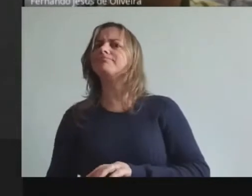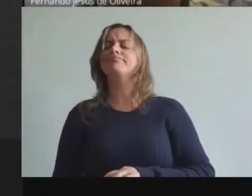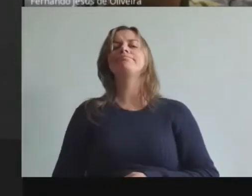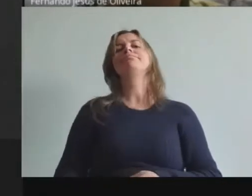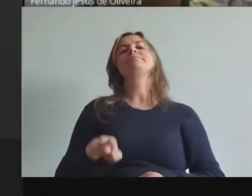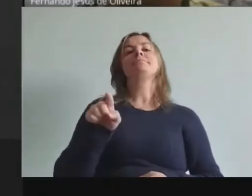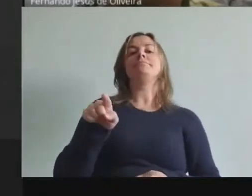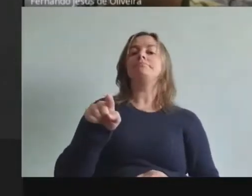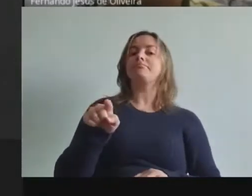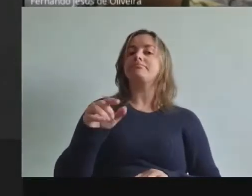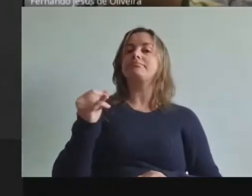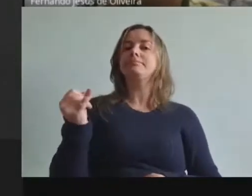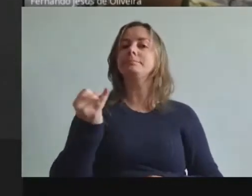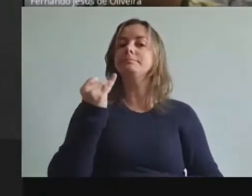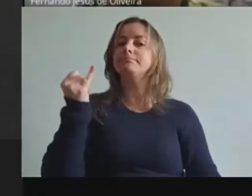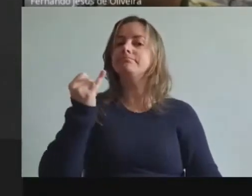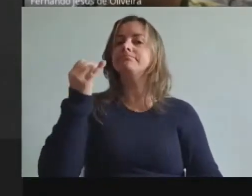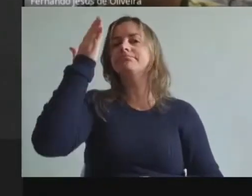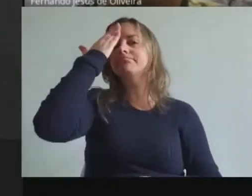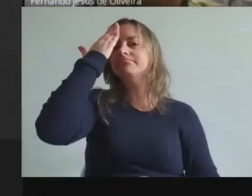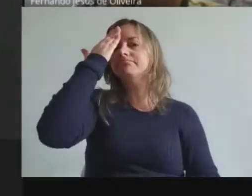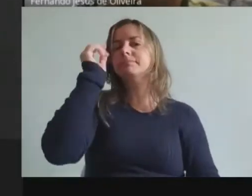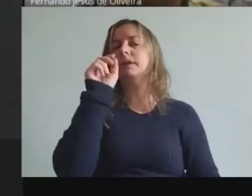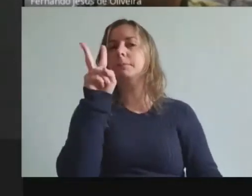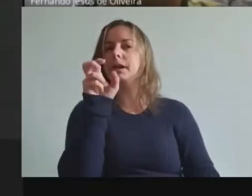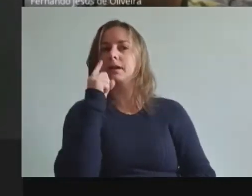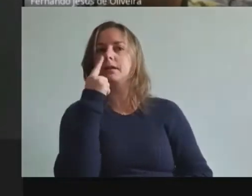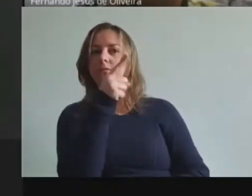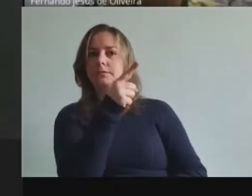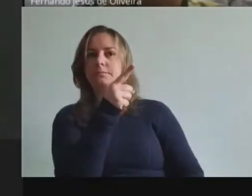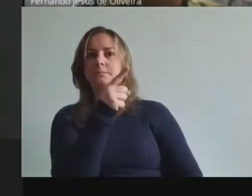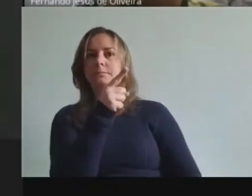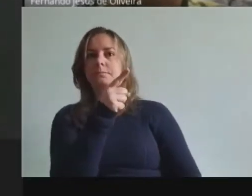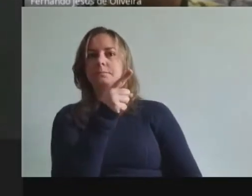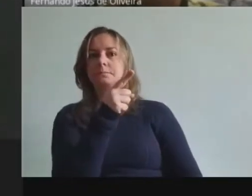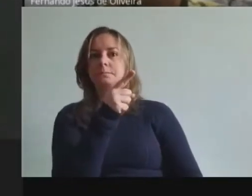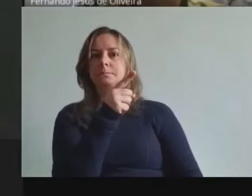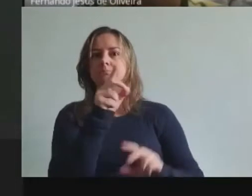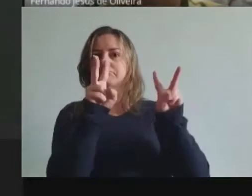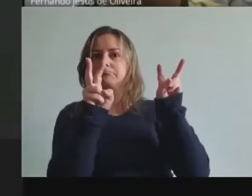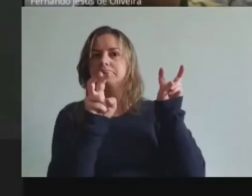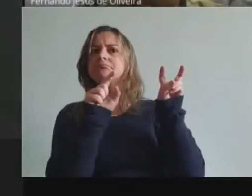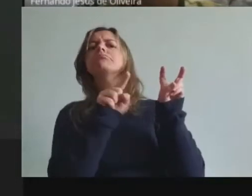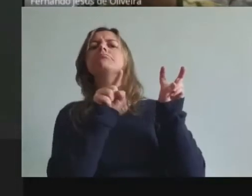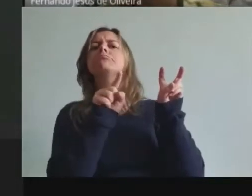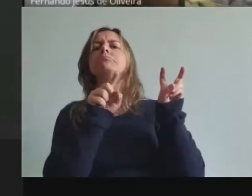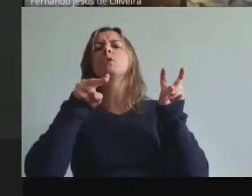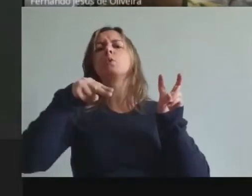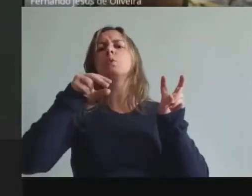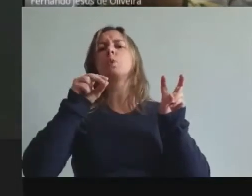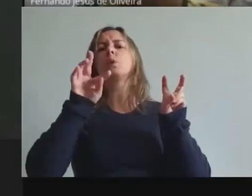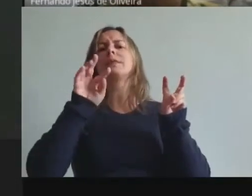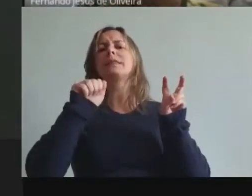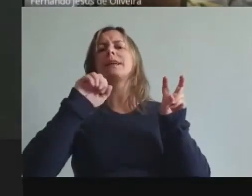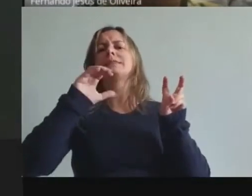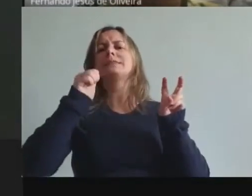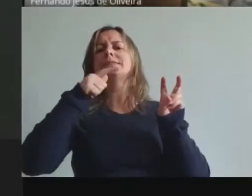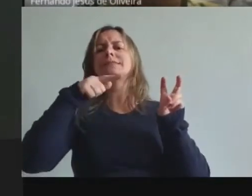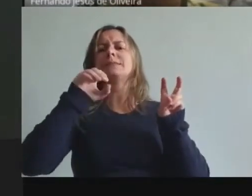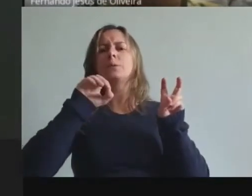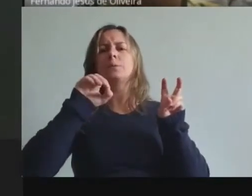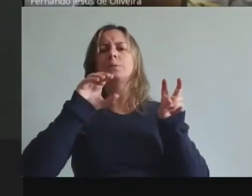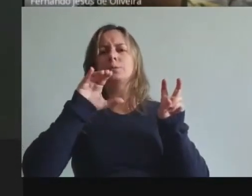Então, uma definição importante é a de notação científica, tá? O que quer dizer isso? Vocês